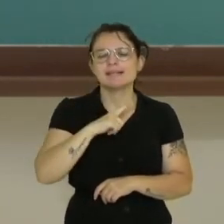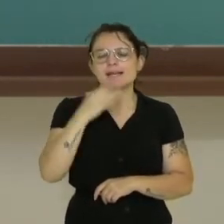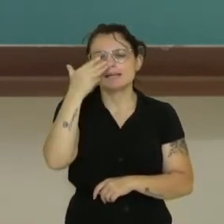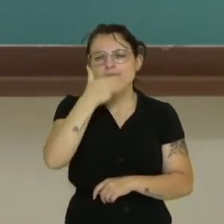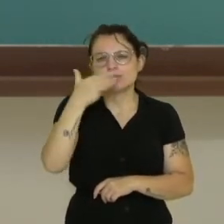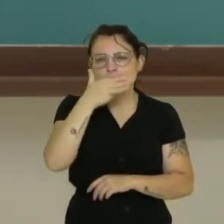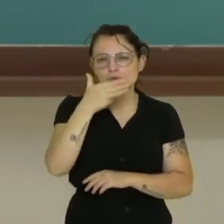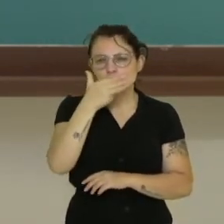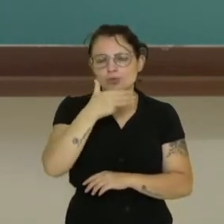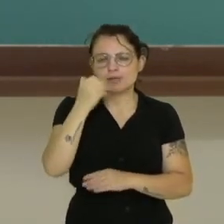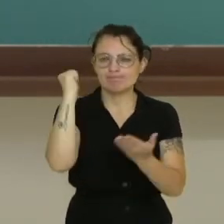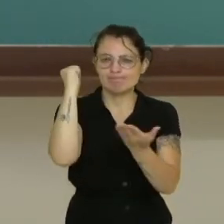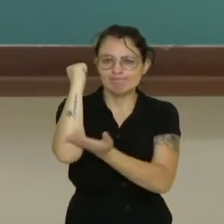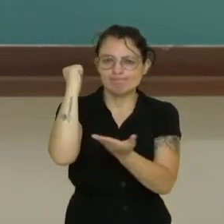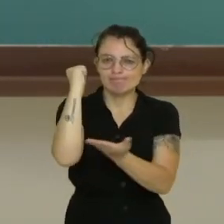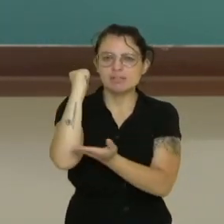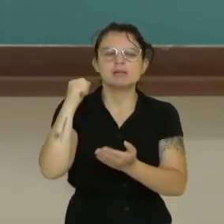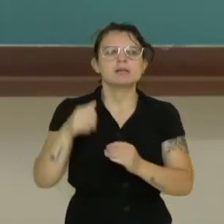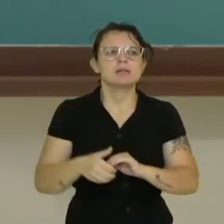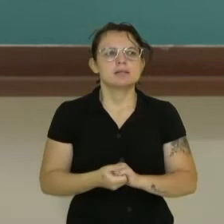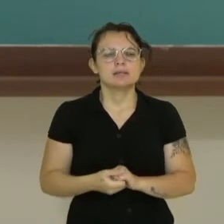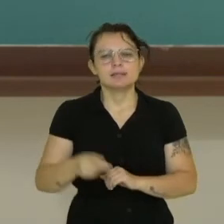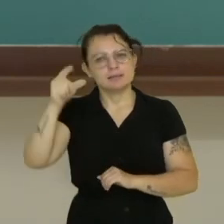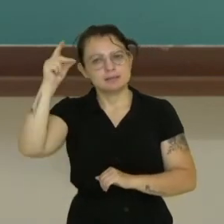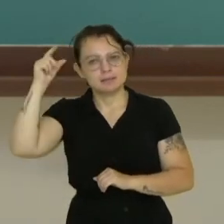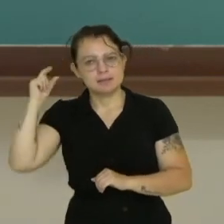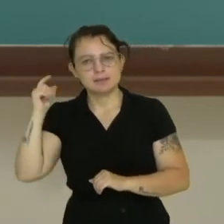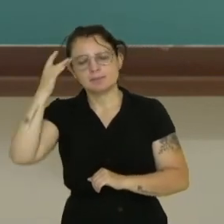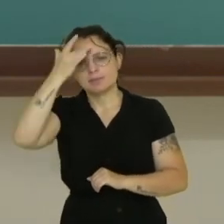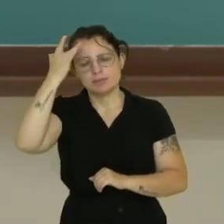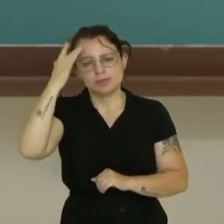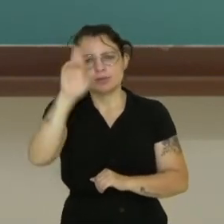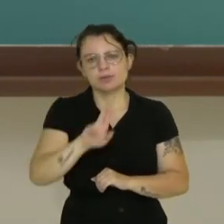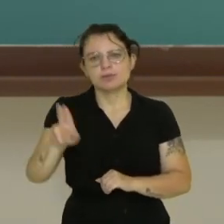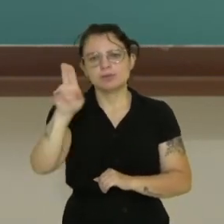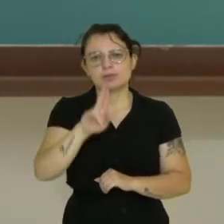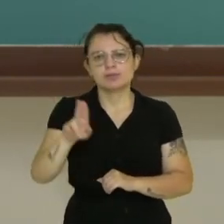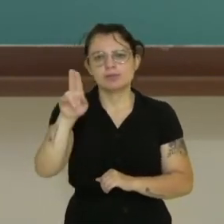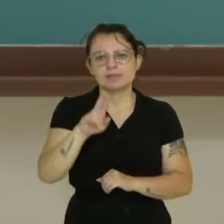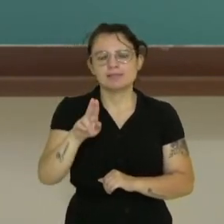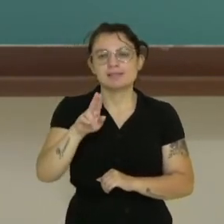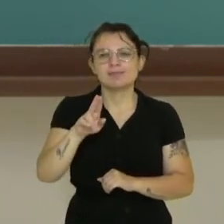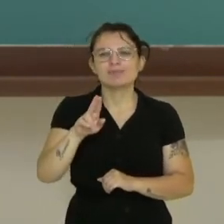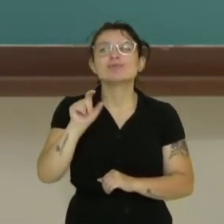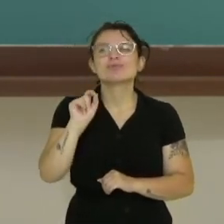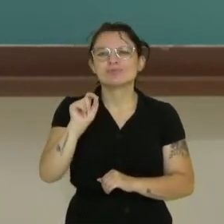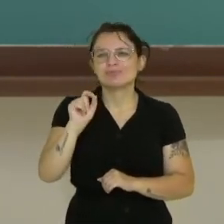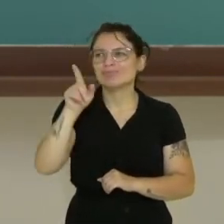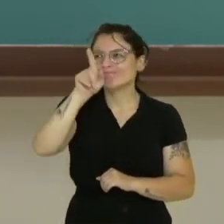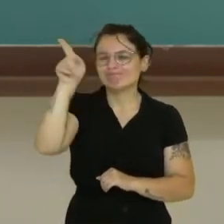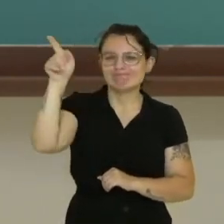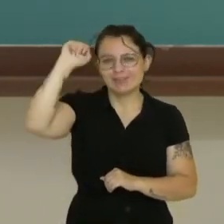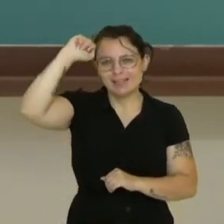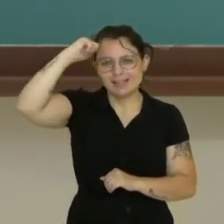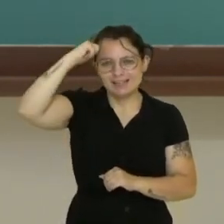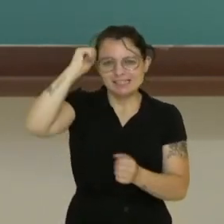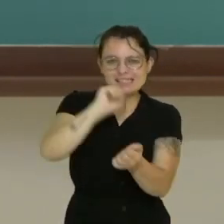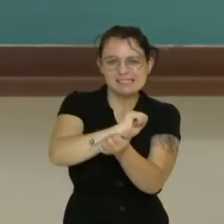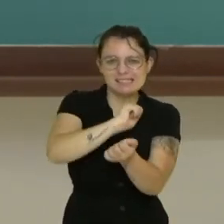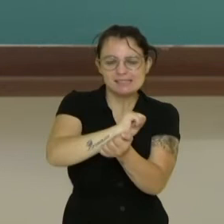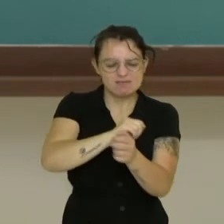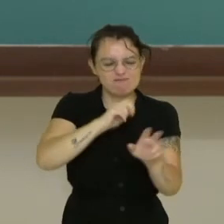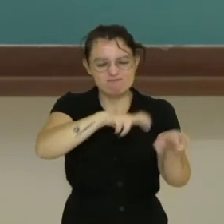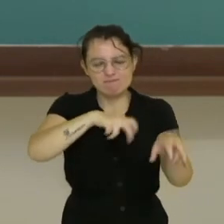cana-de-açúcar, que nós sabemos que no passado colonial usava da escravidão de pessoas para conseguir